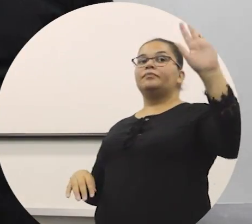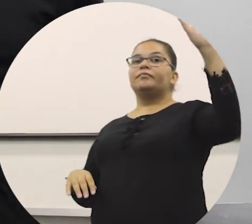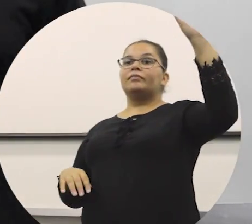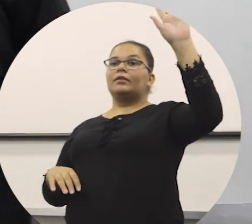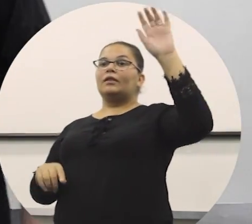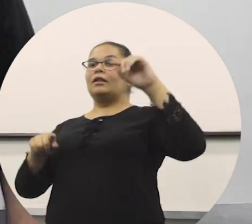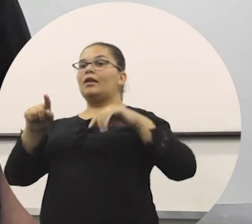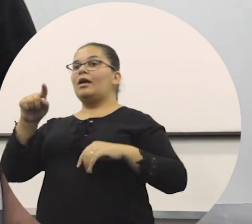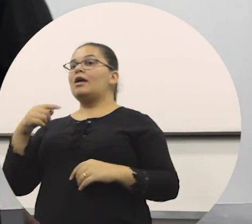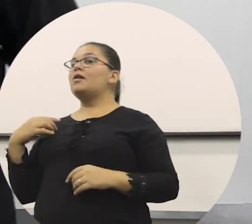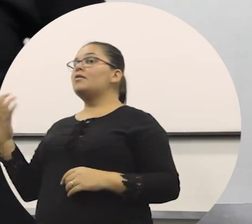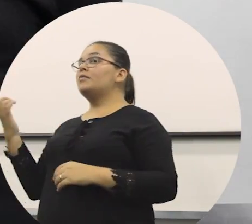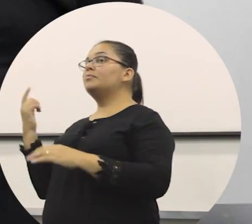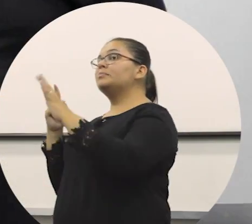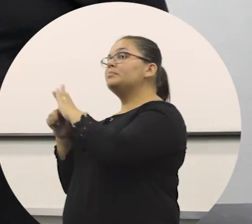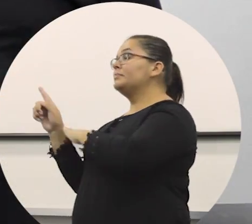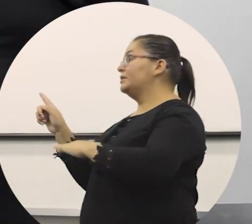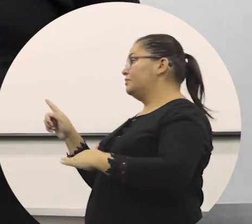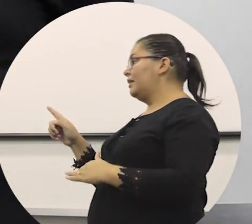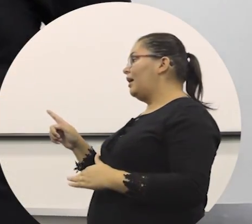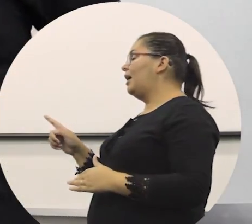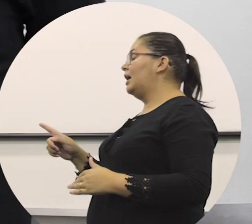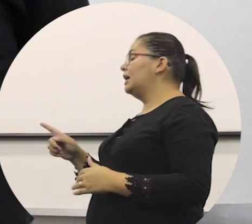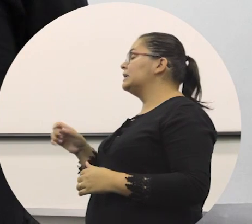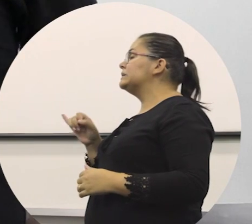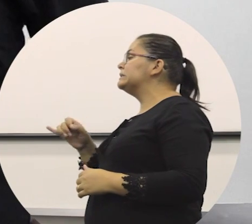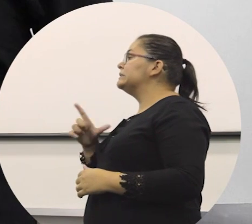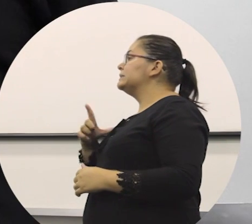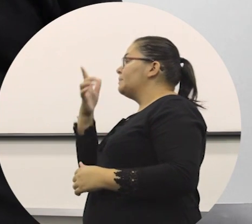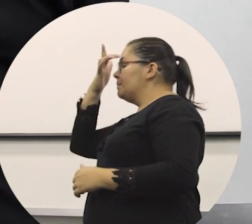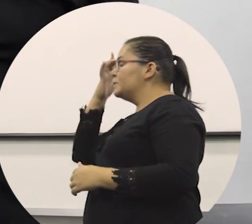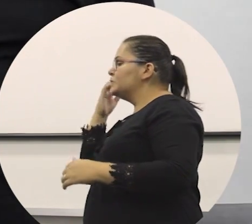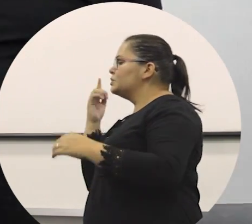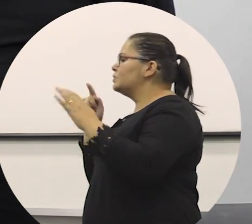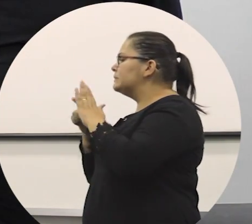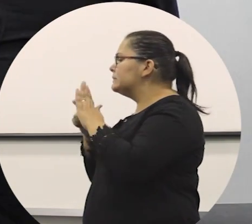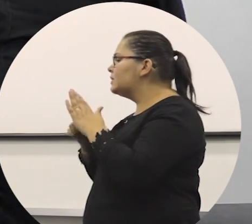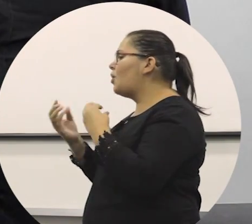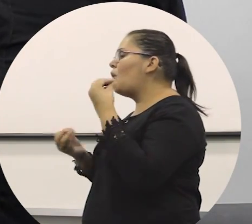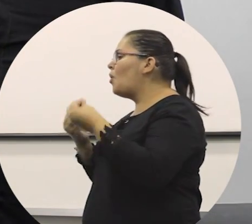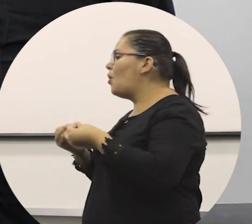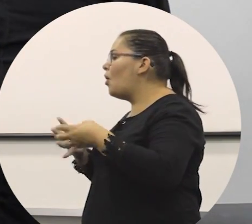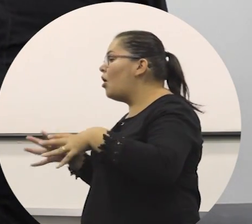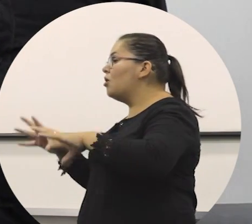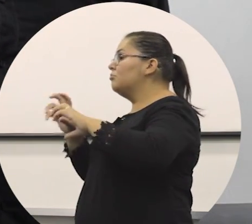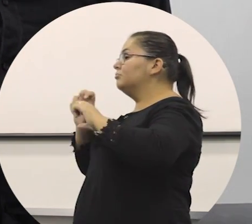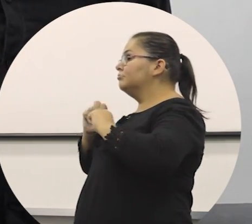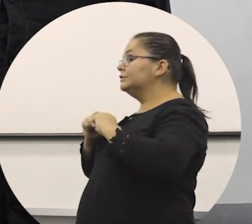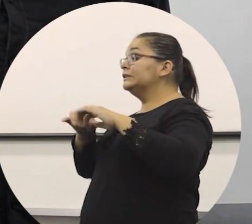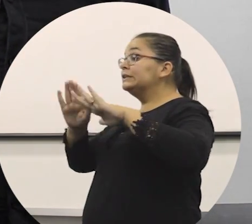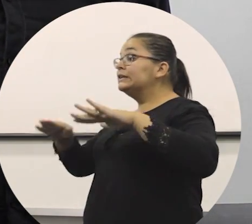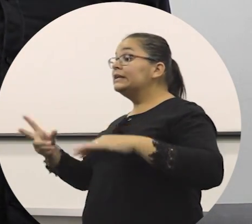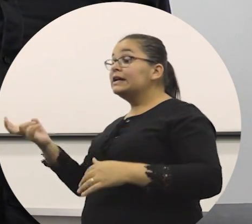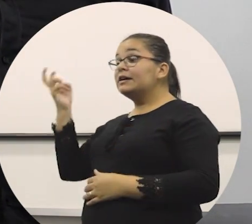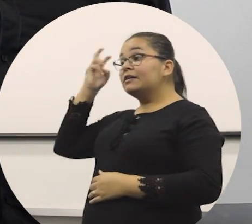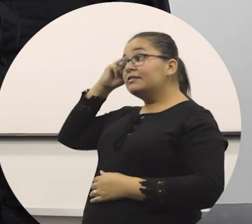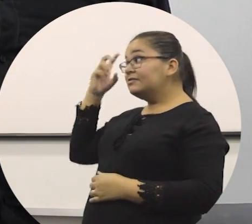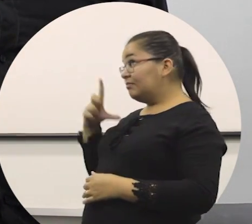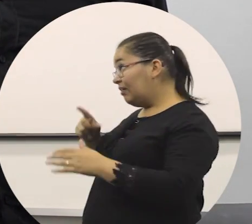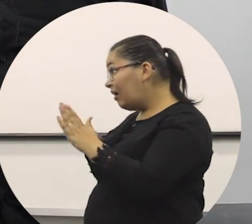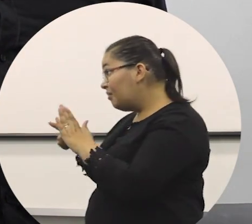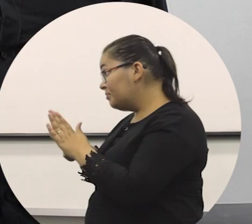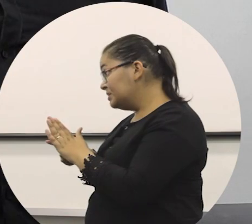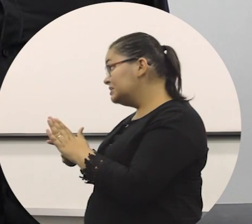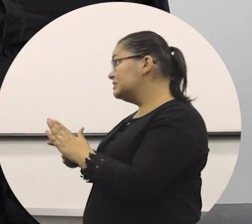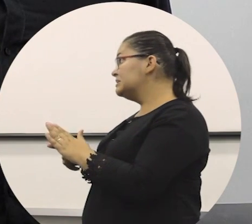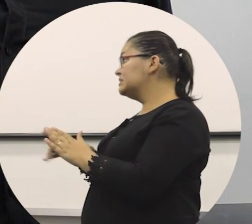Eu queria perguntar se tem algum estudo, se tem alguém estudando essa aquisição da língua nas crianças implantadas. Se tem algum